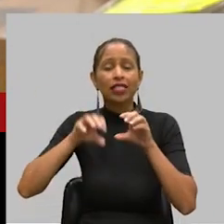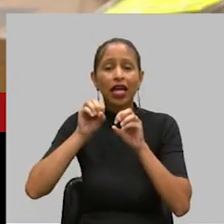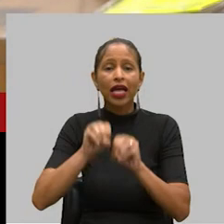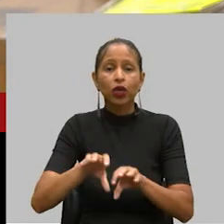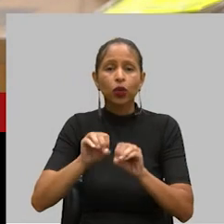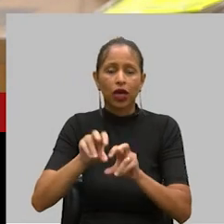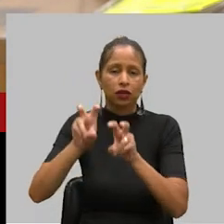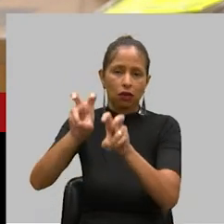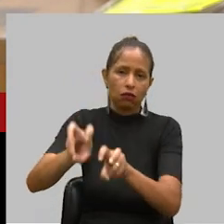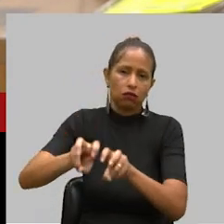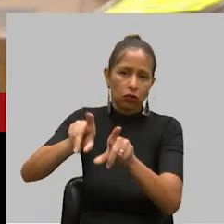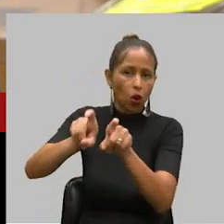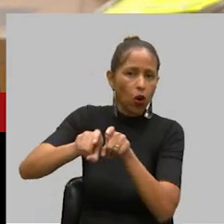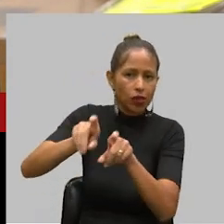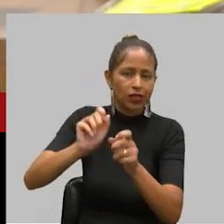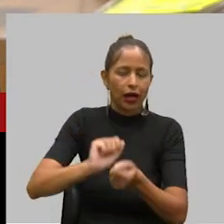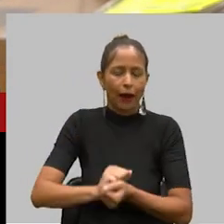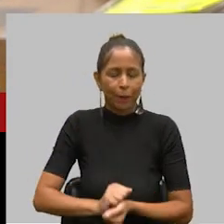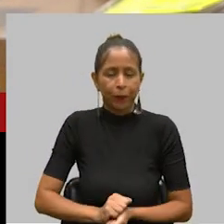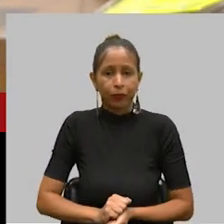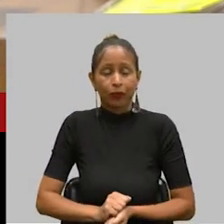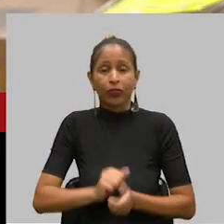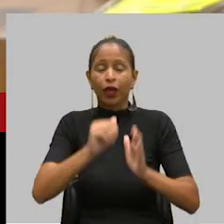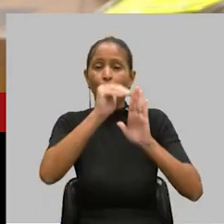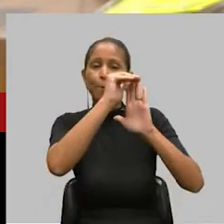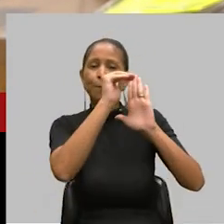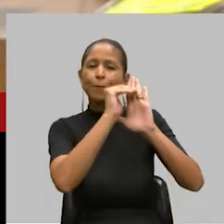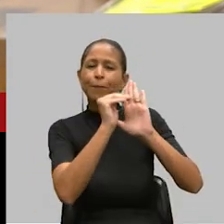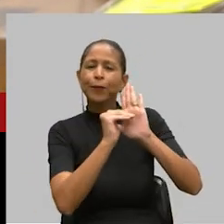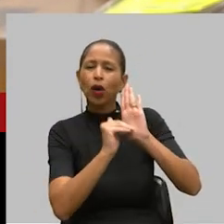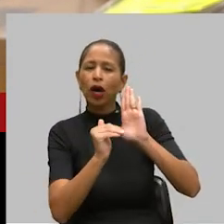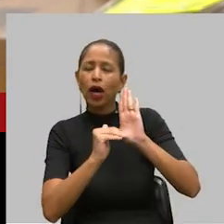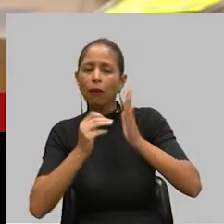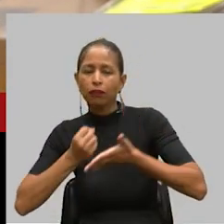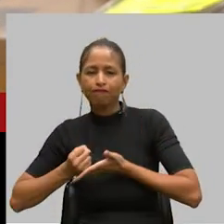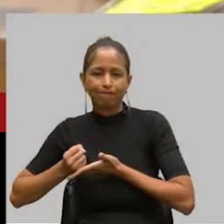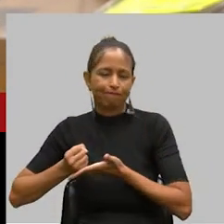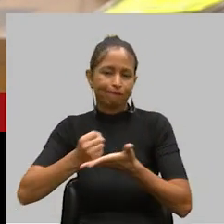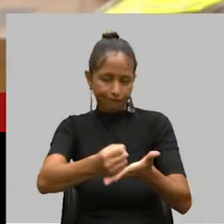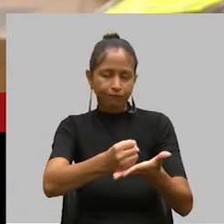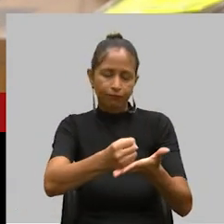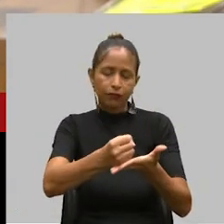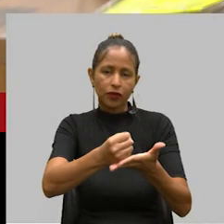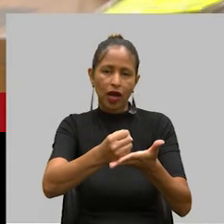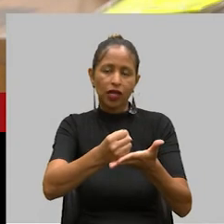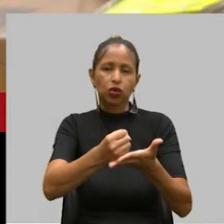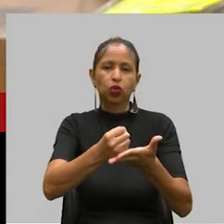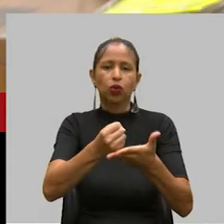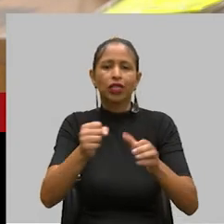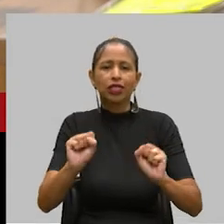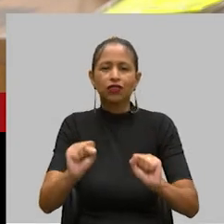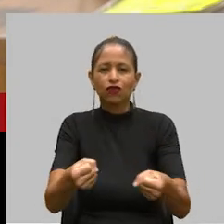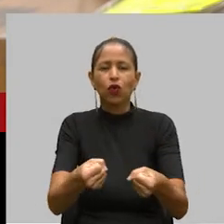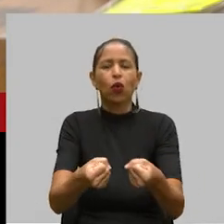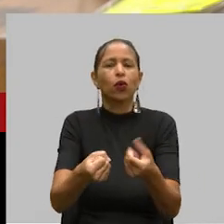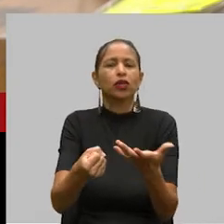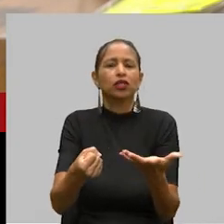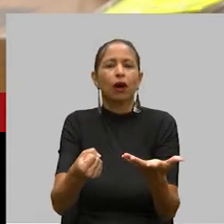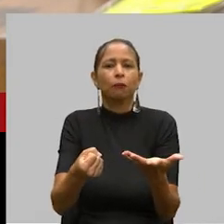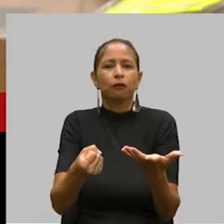Campo né esse programa busca auxiliar não é eh esse esforço de de